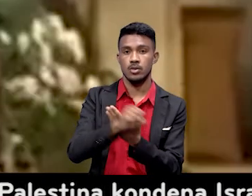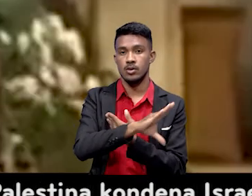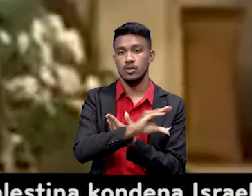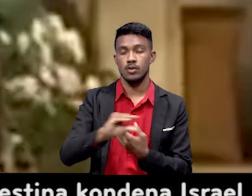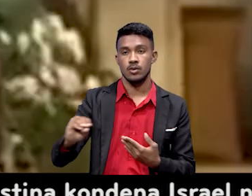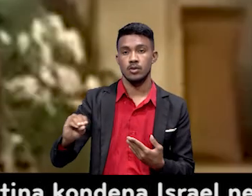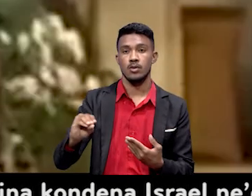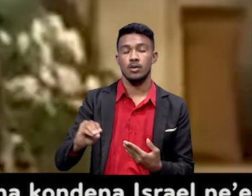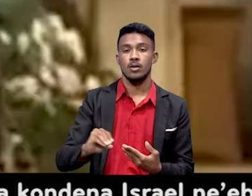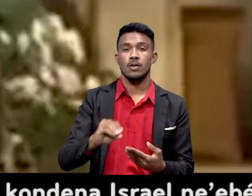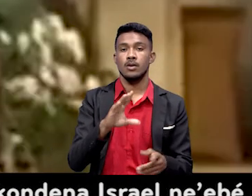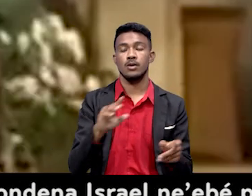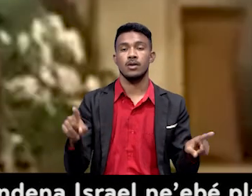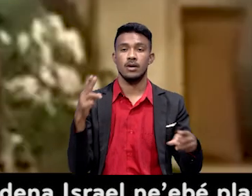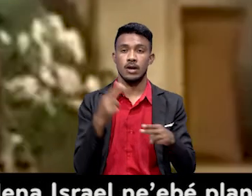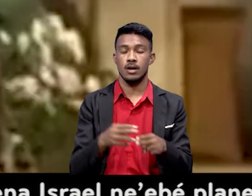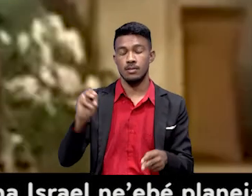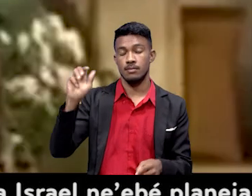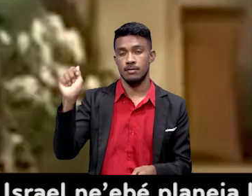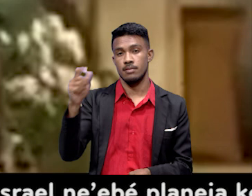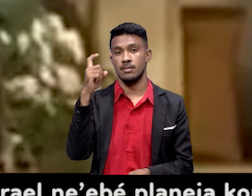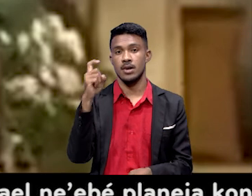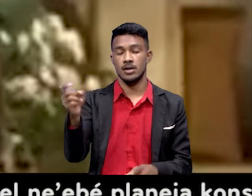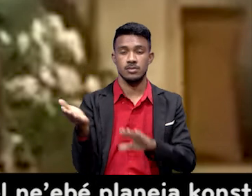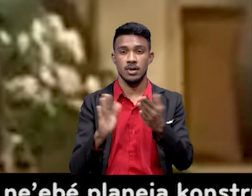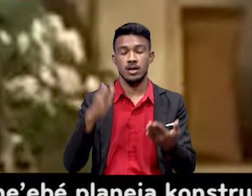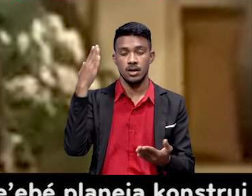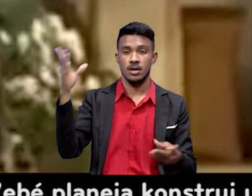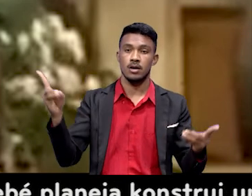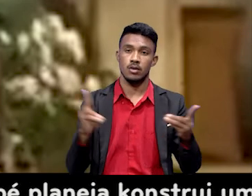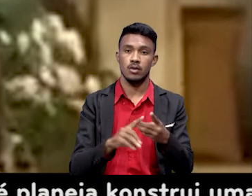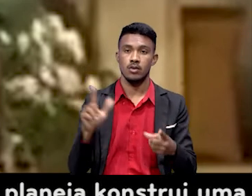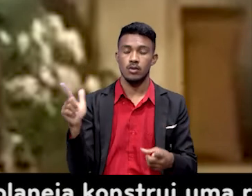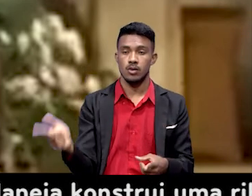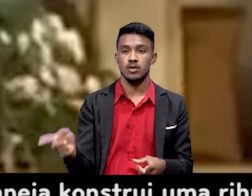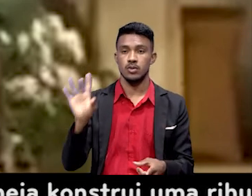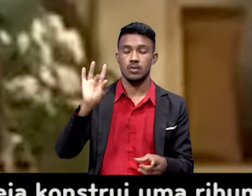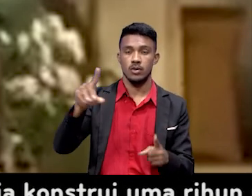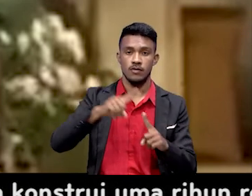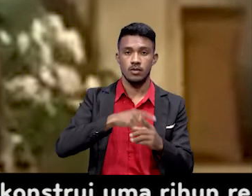Christopher Wenner, Honaran conhecido Max Stahl, Rakotuísi, Aloron Ruanulo Resenhualo, Fula Outubro, né?